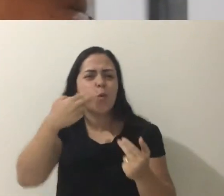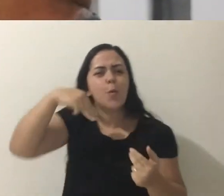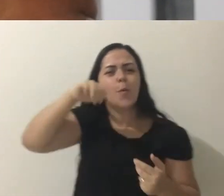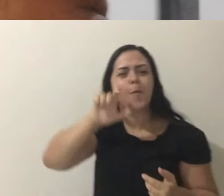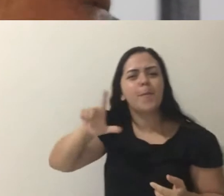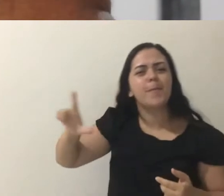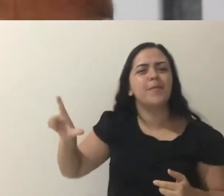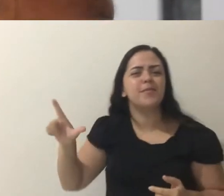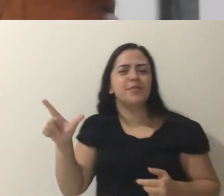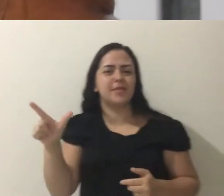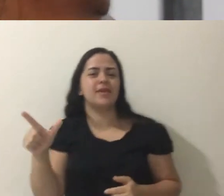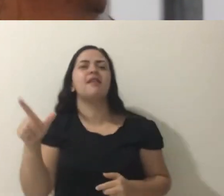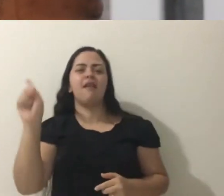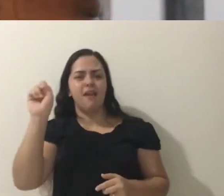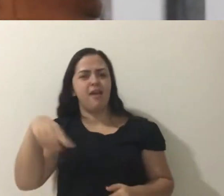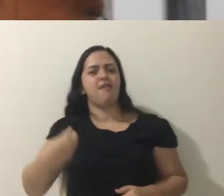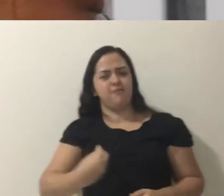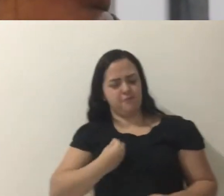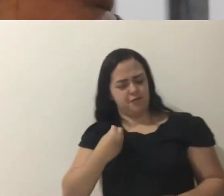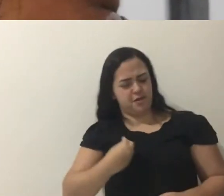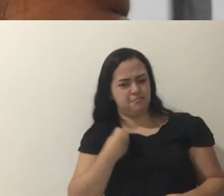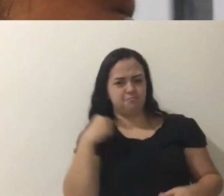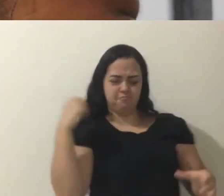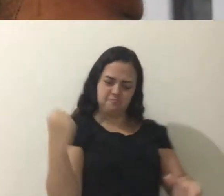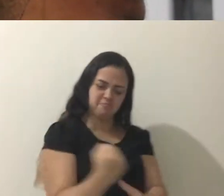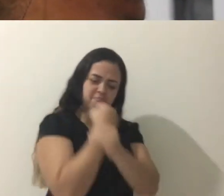vida que me sustenta.